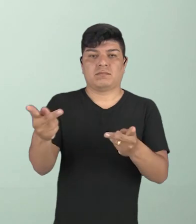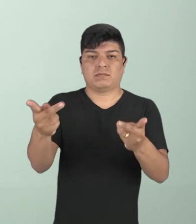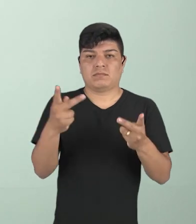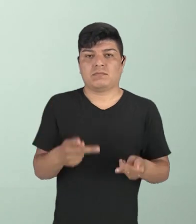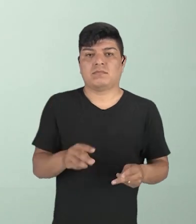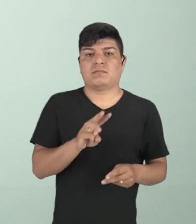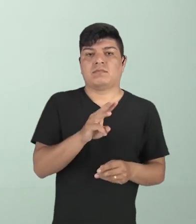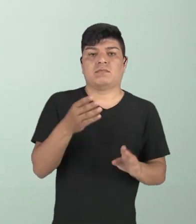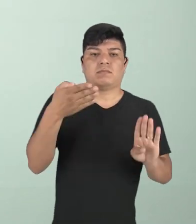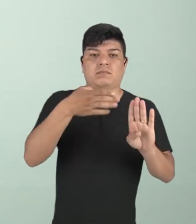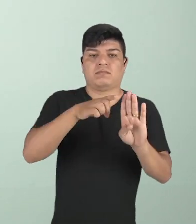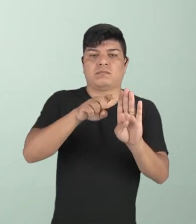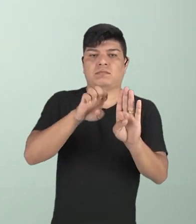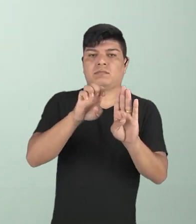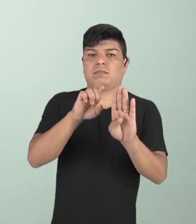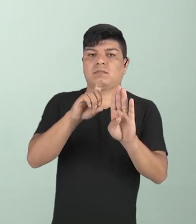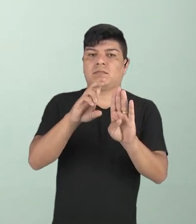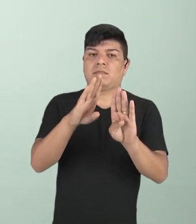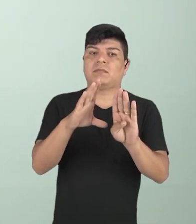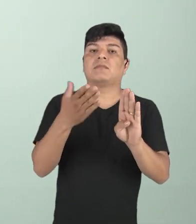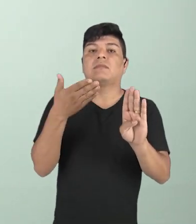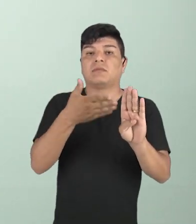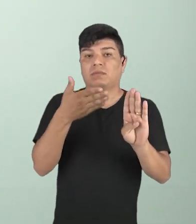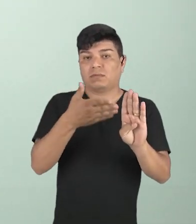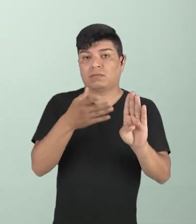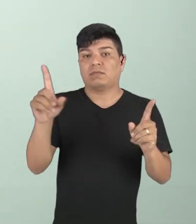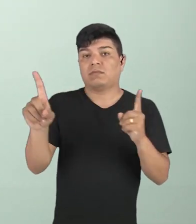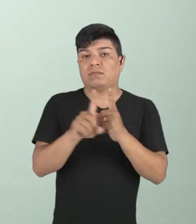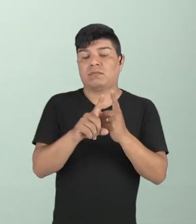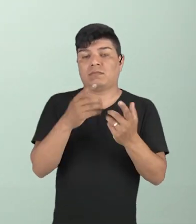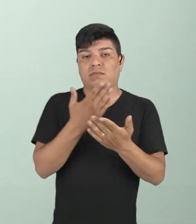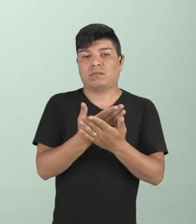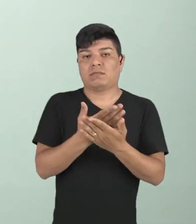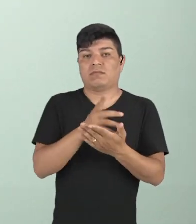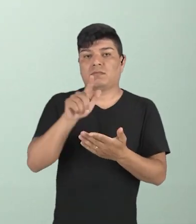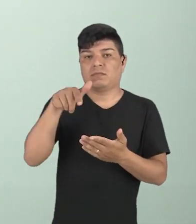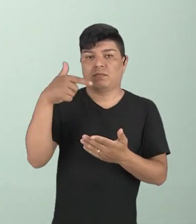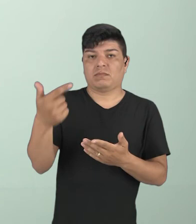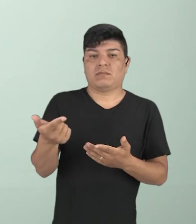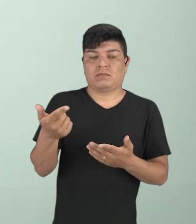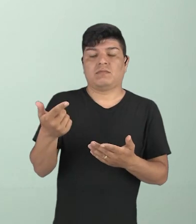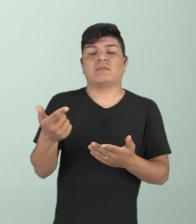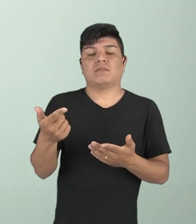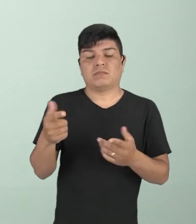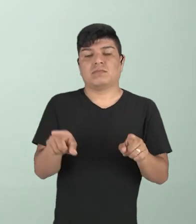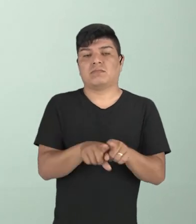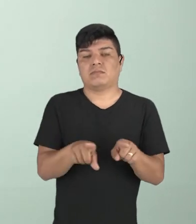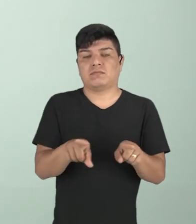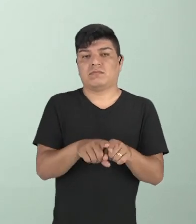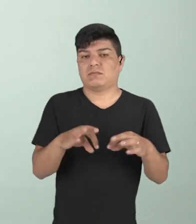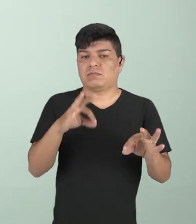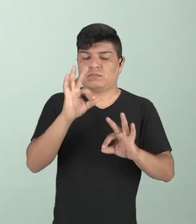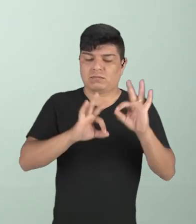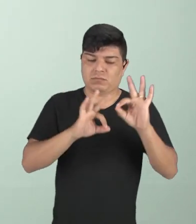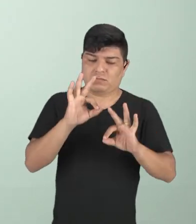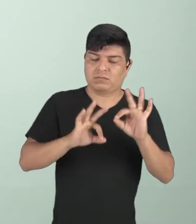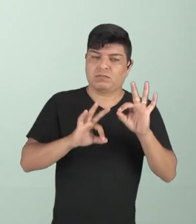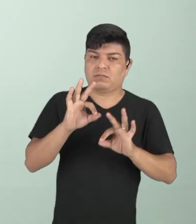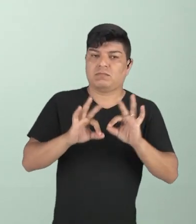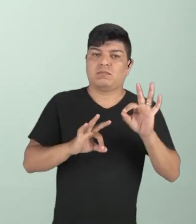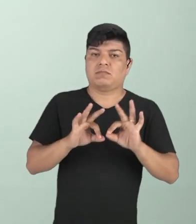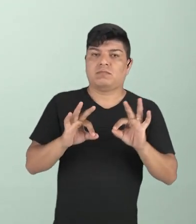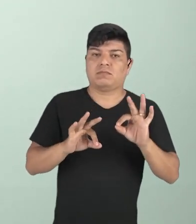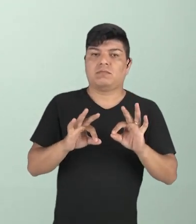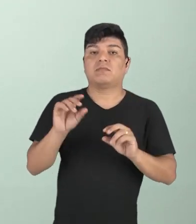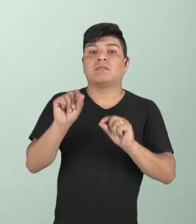convidar a acessar a plataforma Eduque. Lá você vai encontrar essa aula, se você quiser revê-la, e outras, todas organizadas